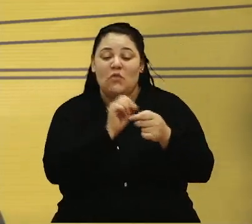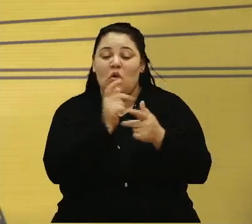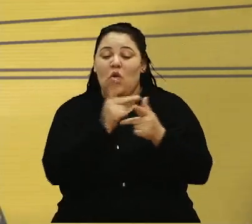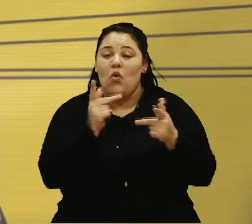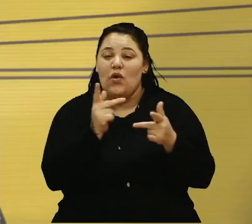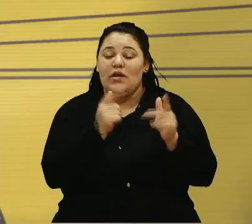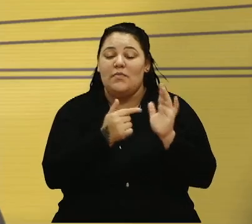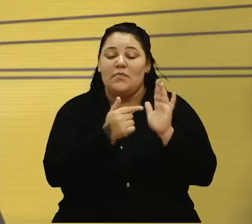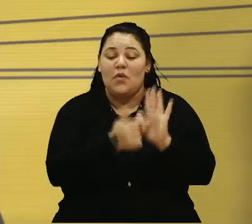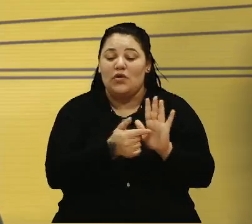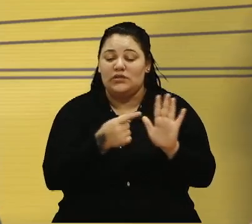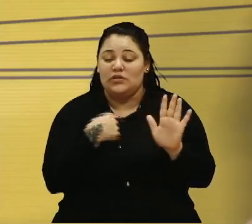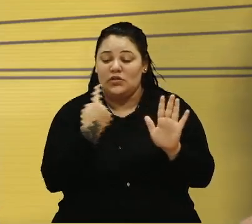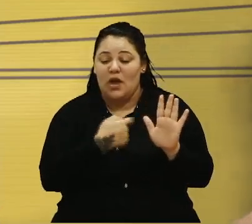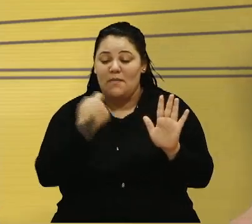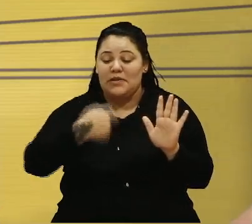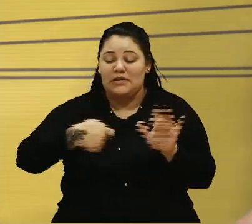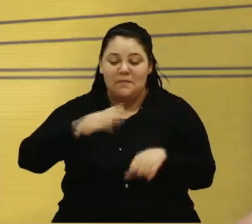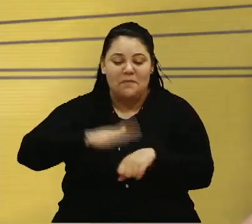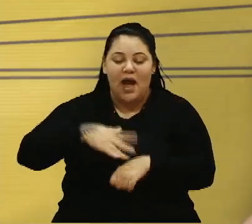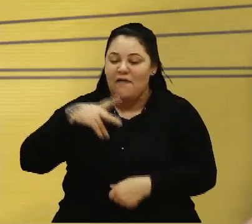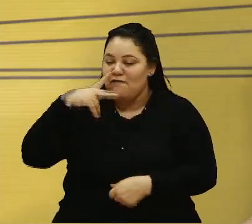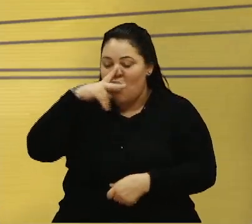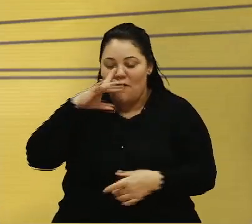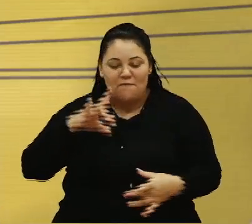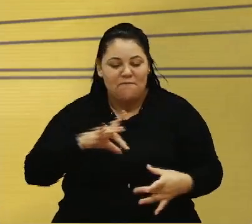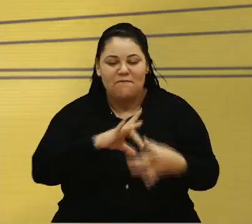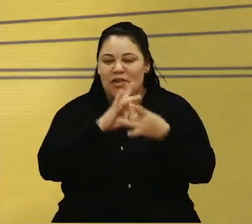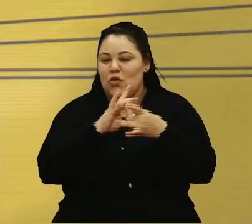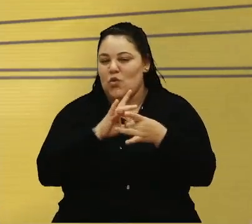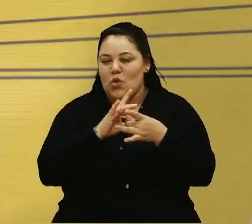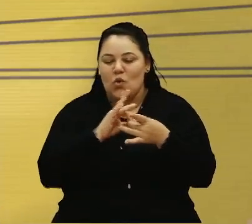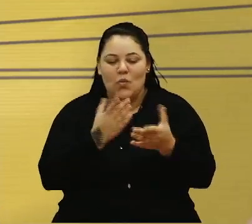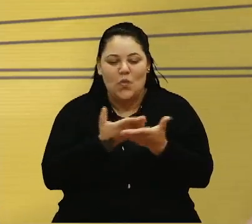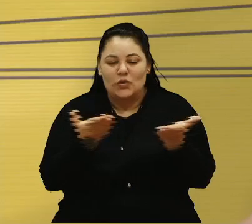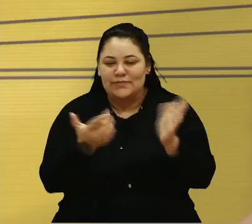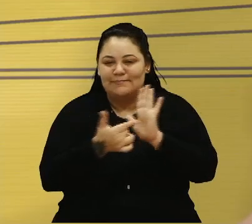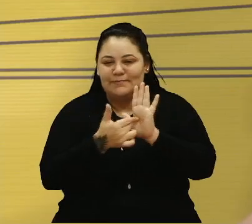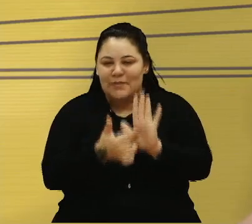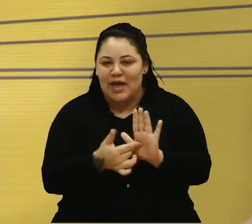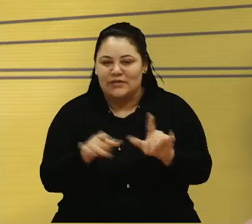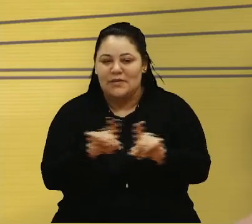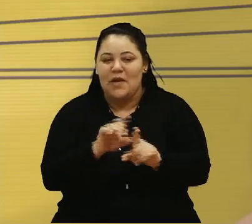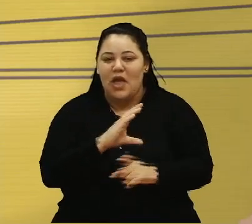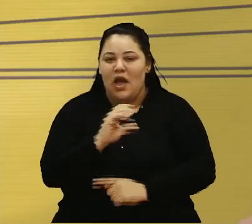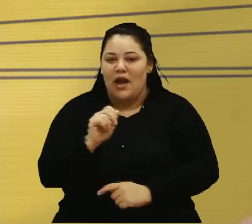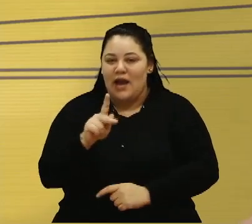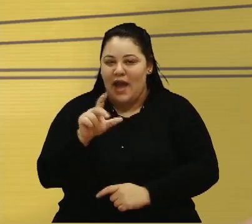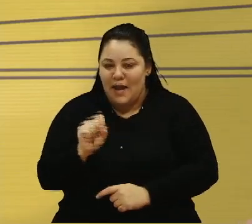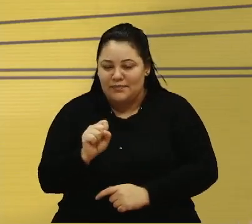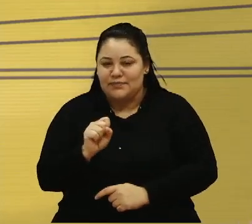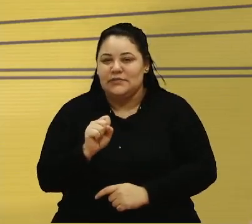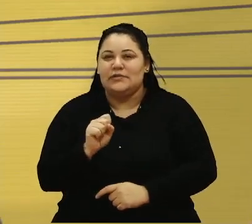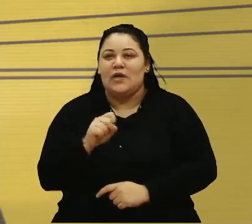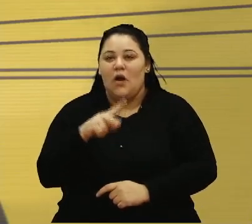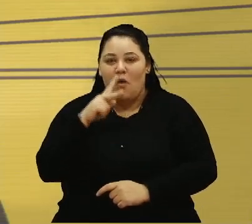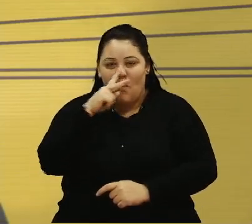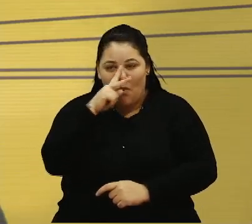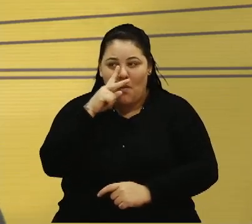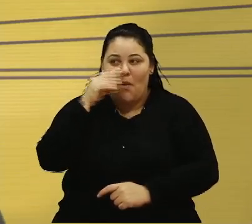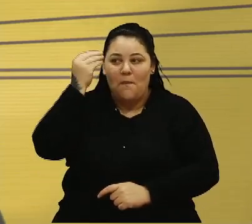quanto a gente precisa fortalecer os espaços dos CAPs. Quando a gente precisa fortalecer a rede de atenção